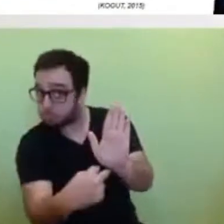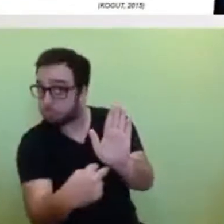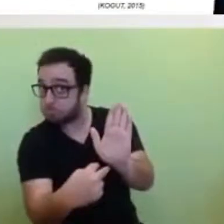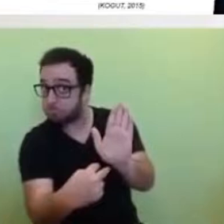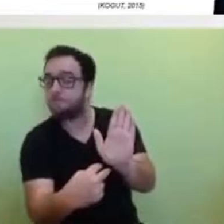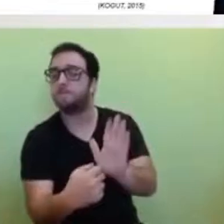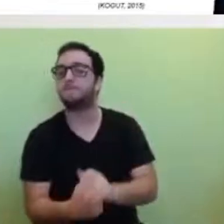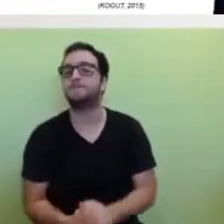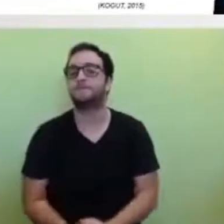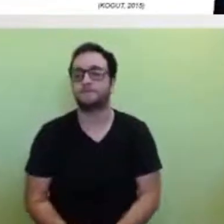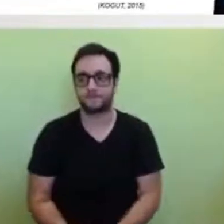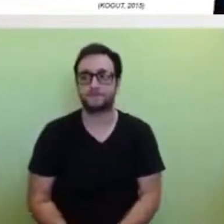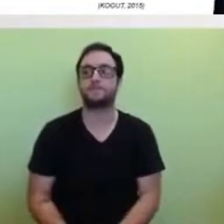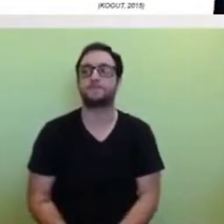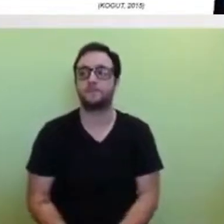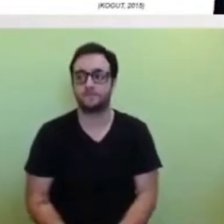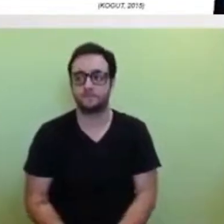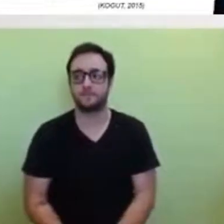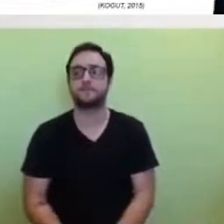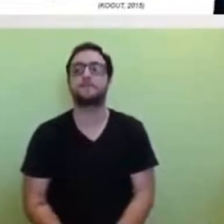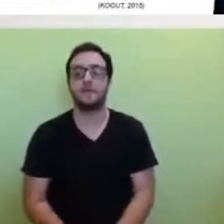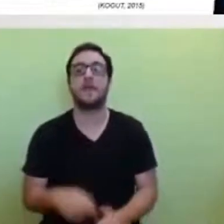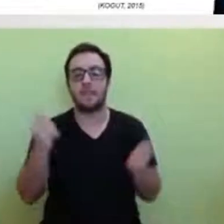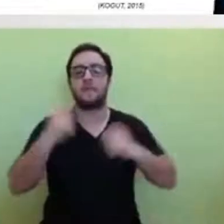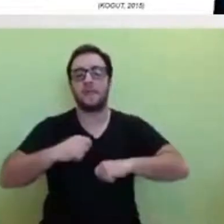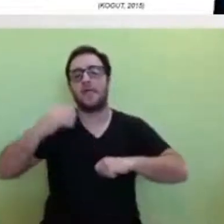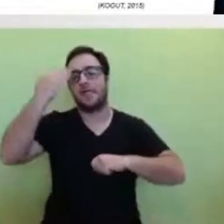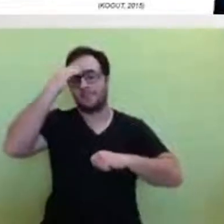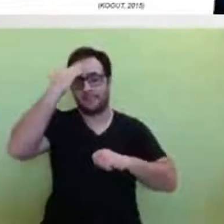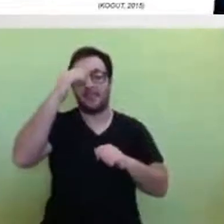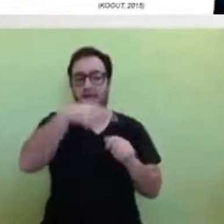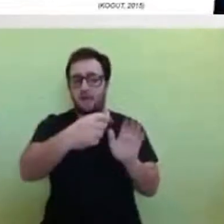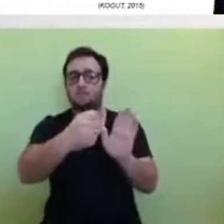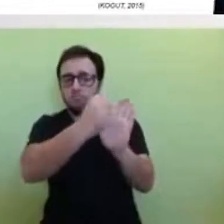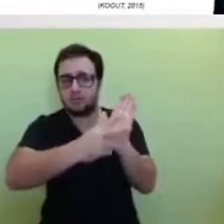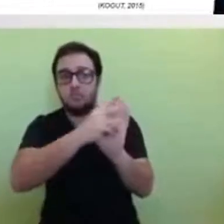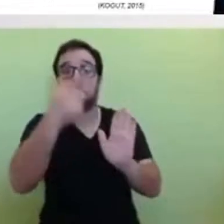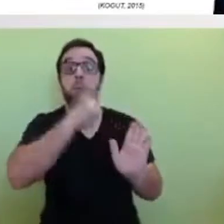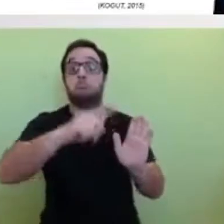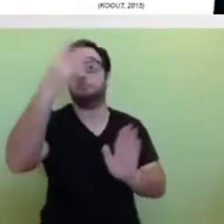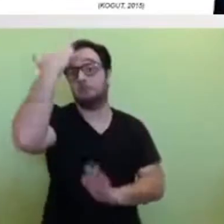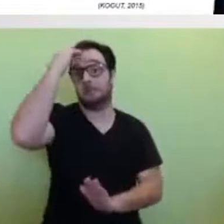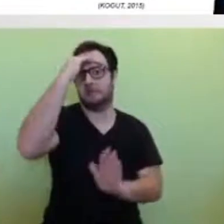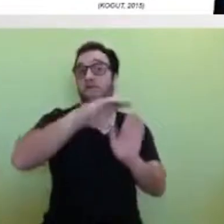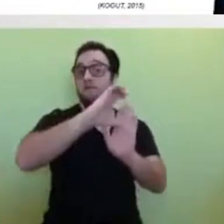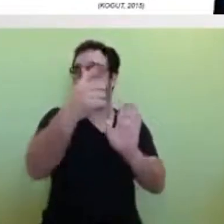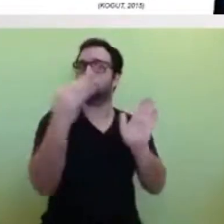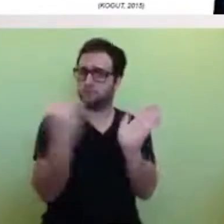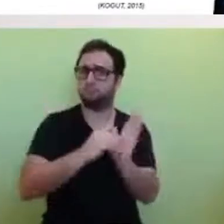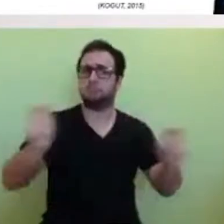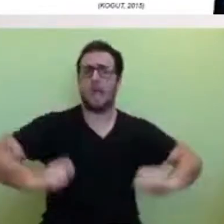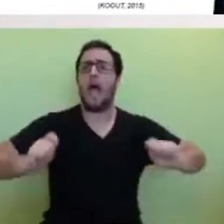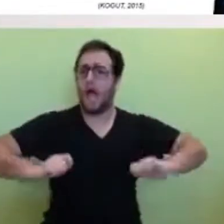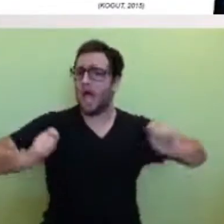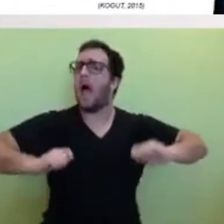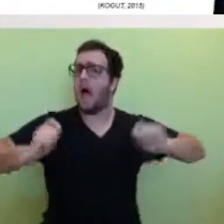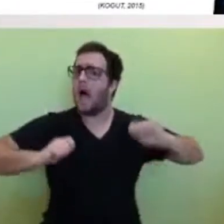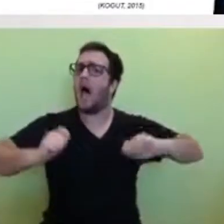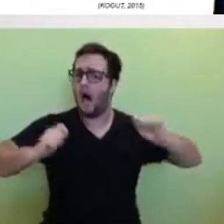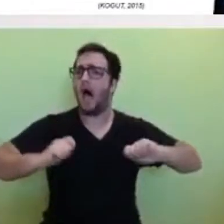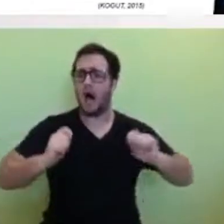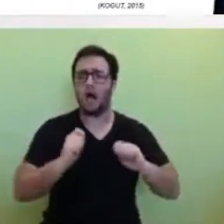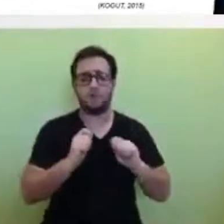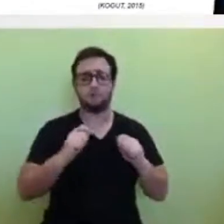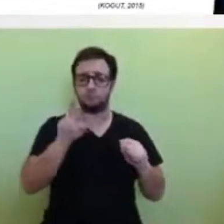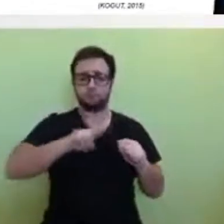classificador existe na escrita de sinais também. É possível representar classificadores com a escrita de sinais e eles